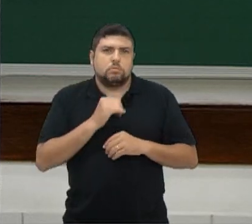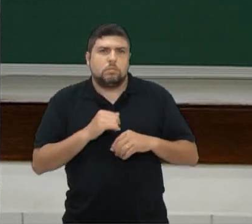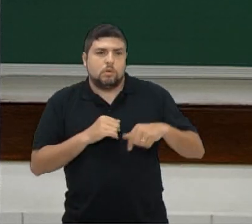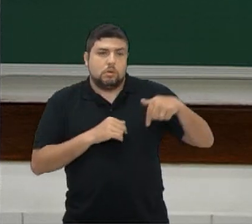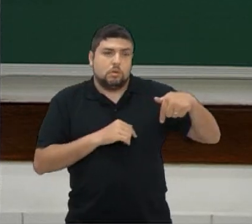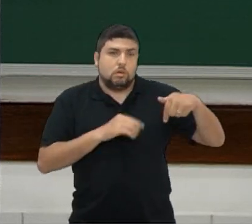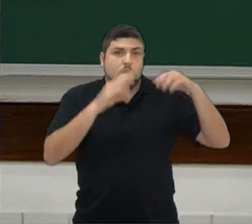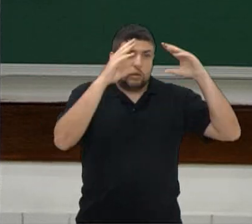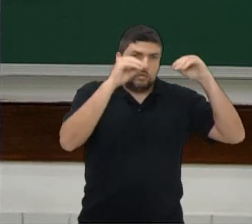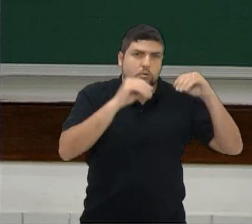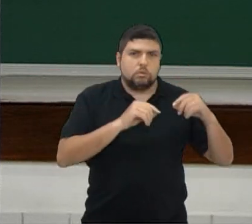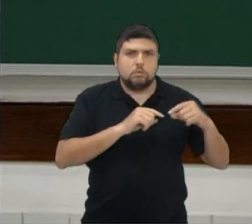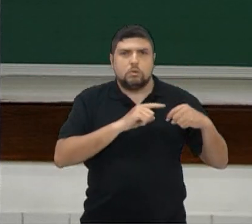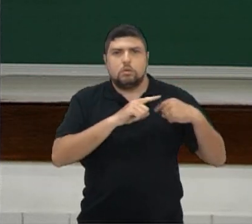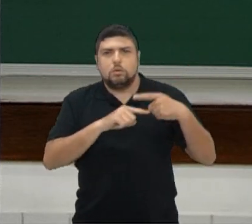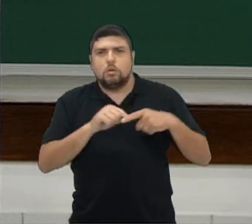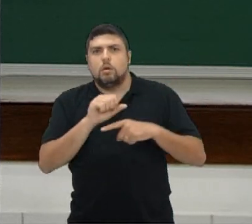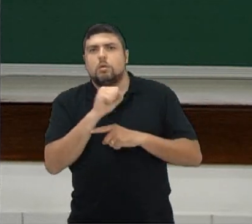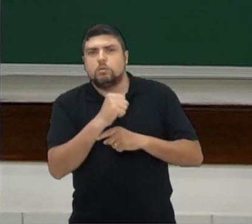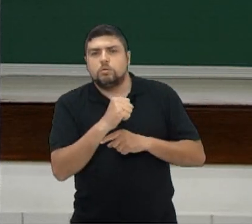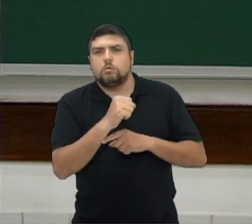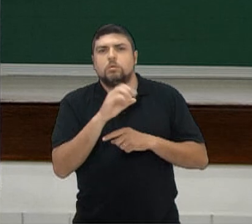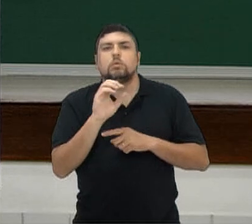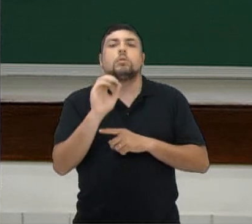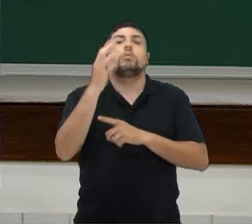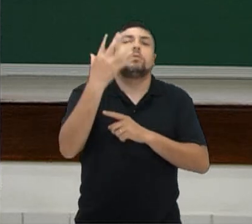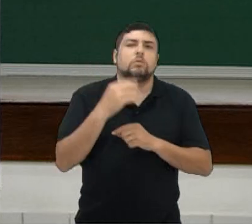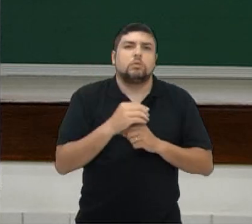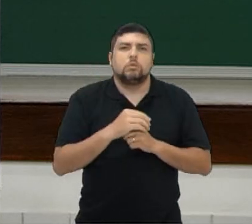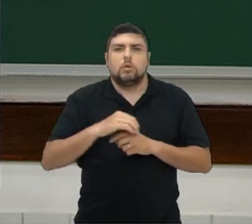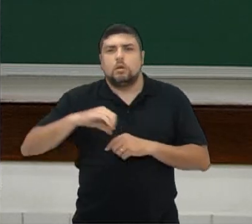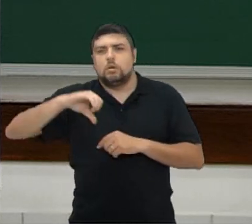20h30 aconteceu isso, 21 horas aquilo,